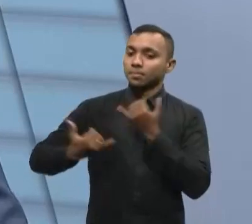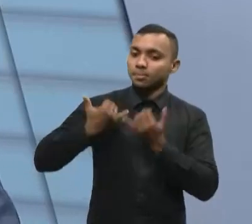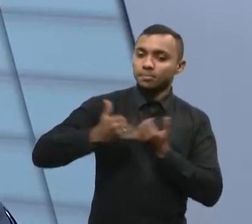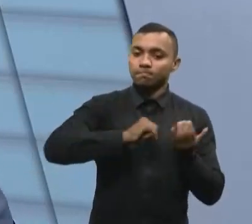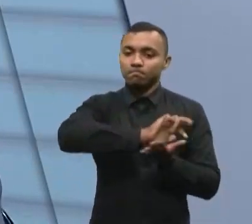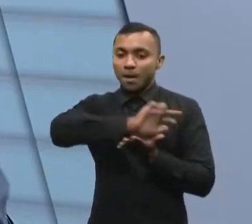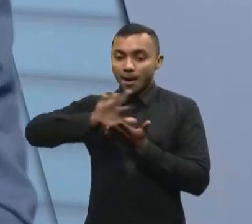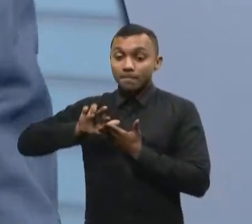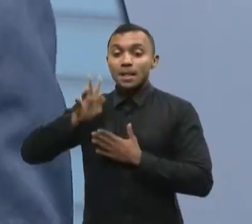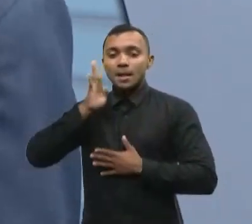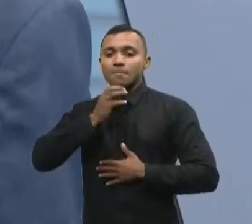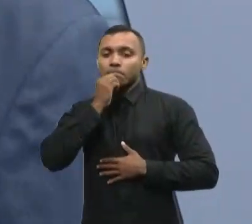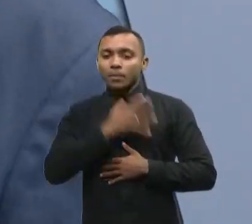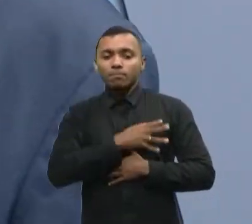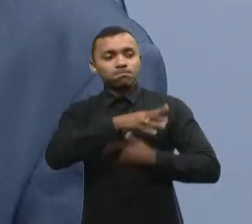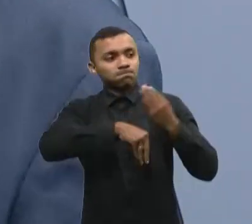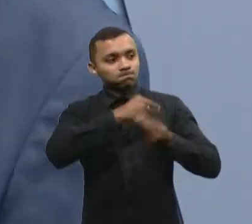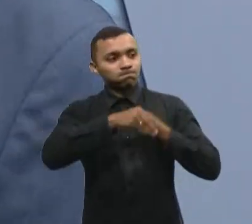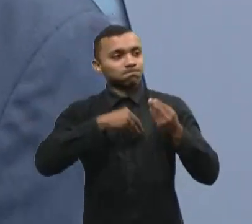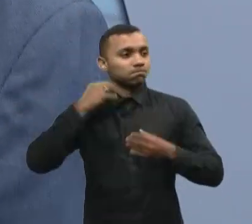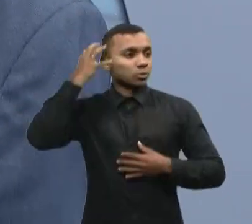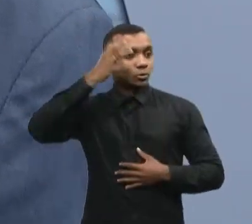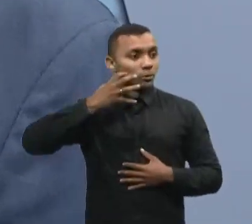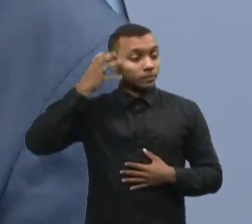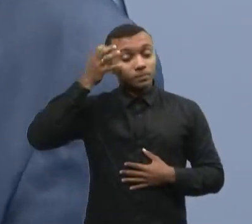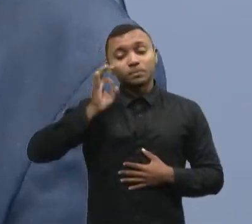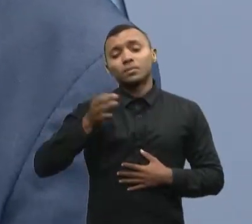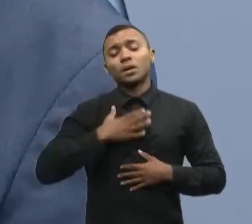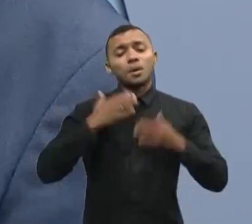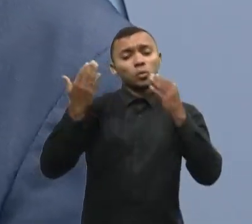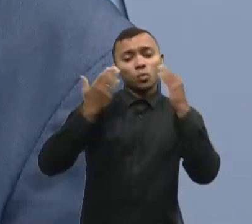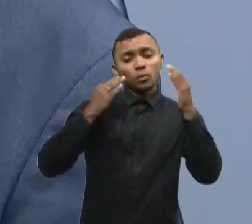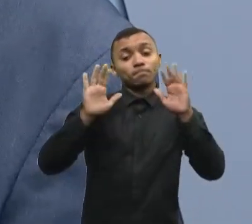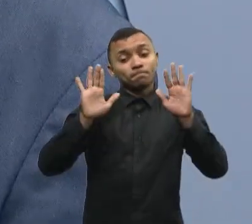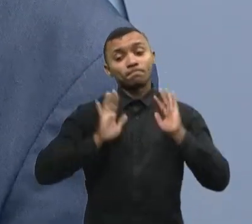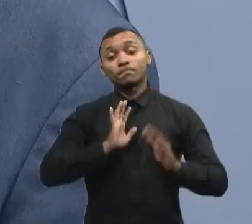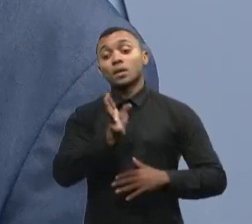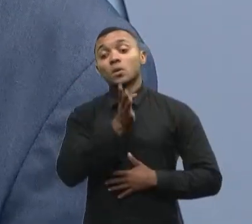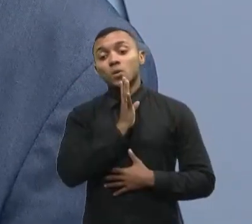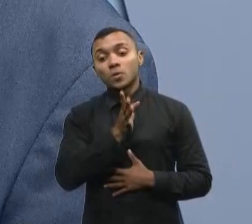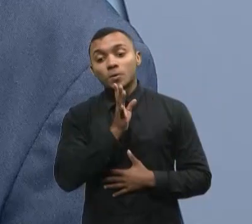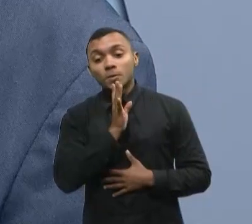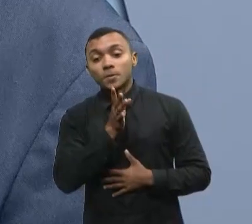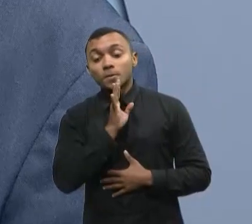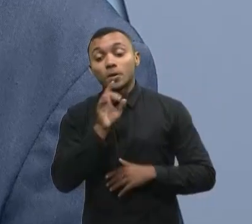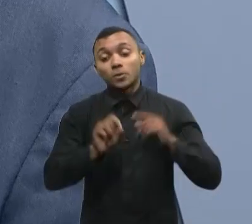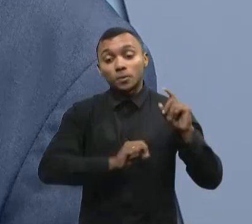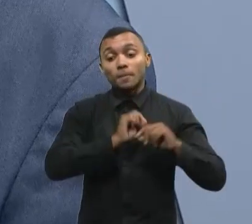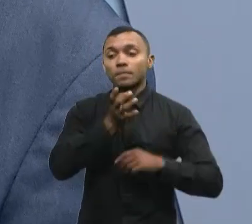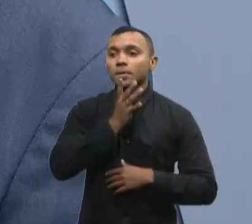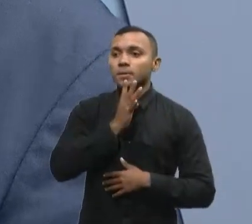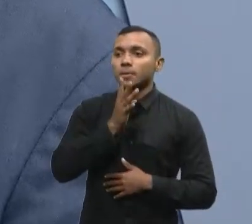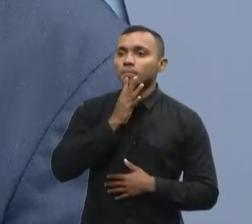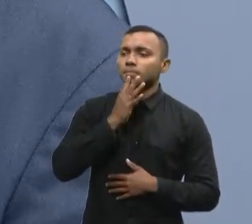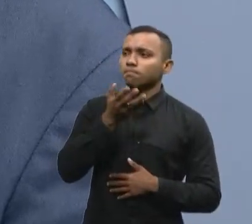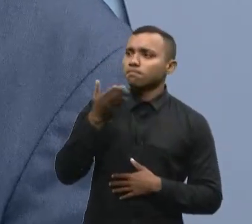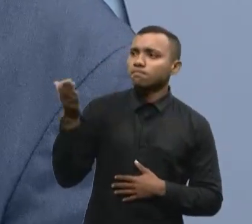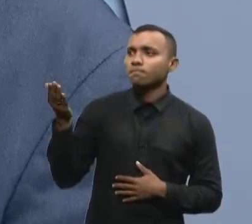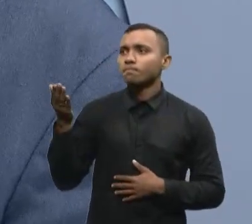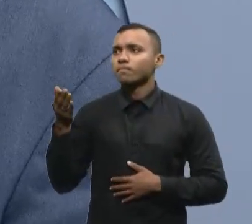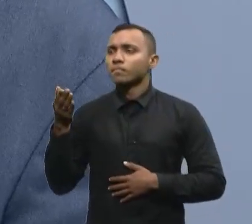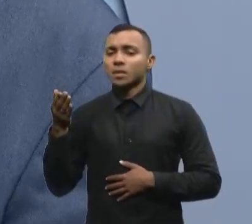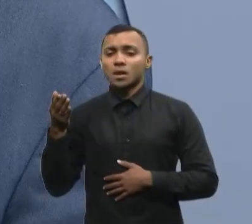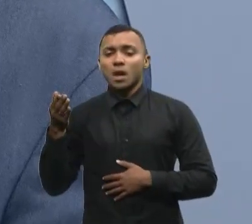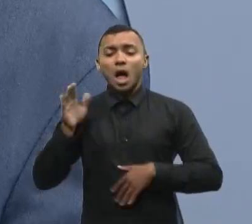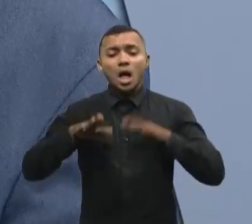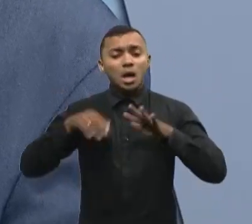negócio muito legal, uma sala de música. Mas eu conheço garotos que às vezes,